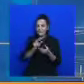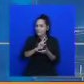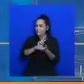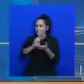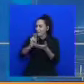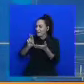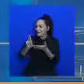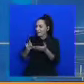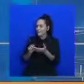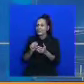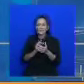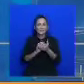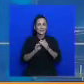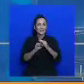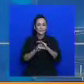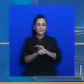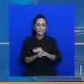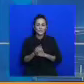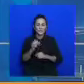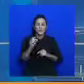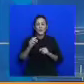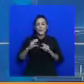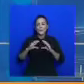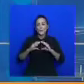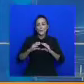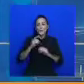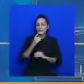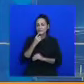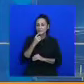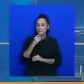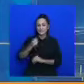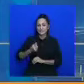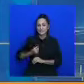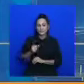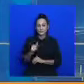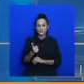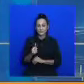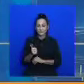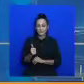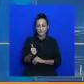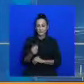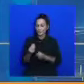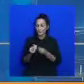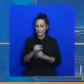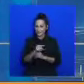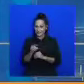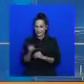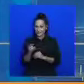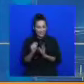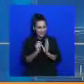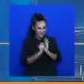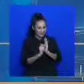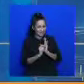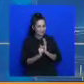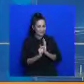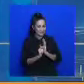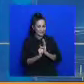você. Bola vermelha número 11. Vermelha 11. Como é que você está indo, hein? Está